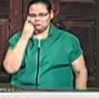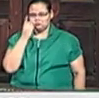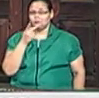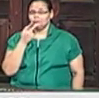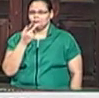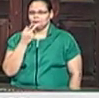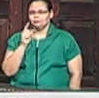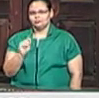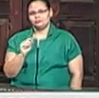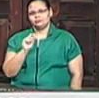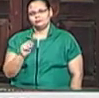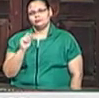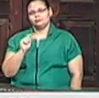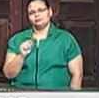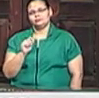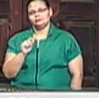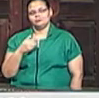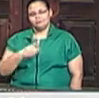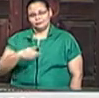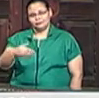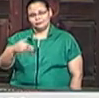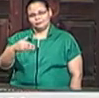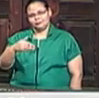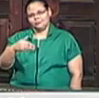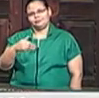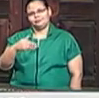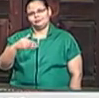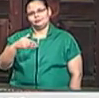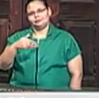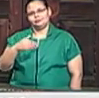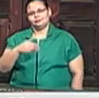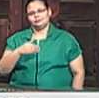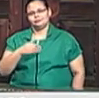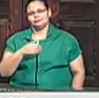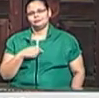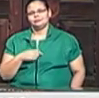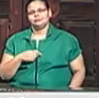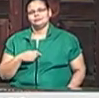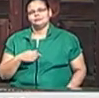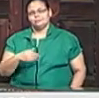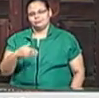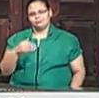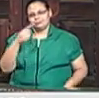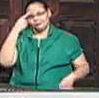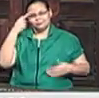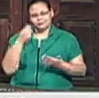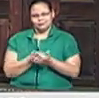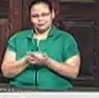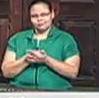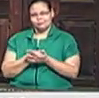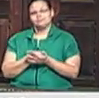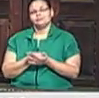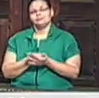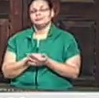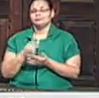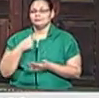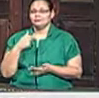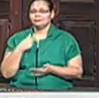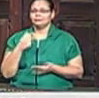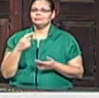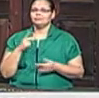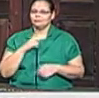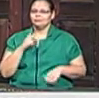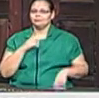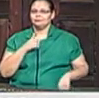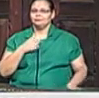que, a partir desta decisão, eu